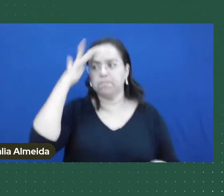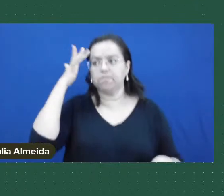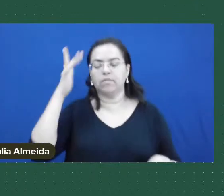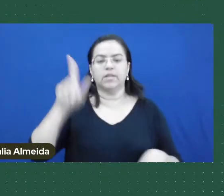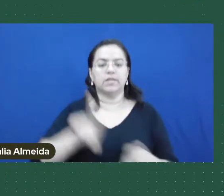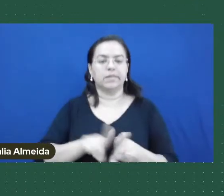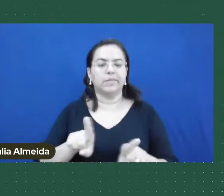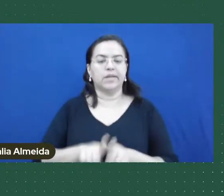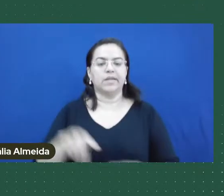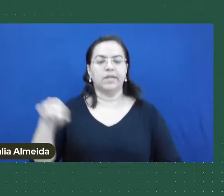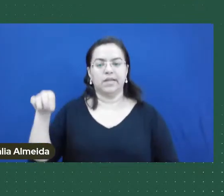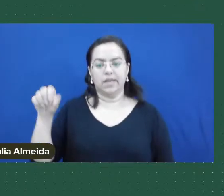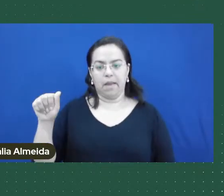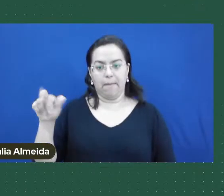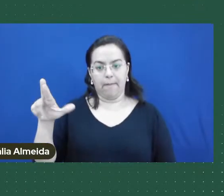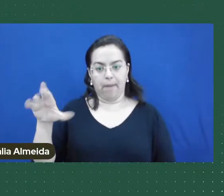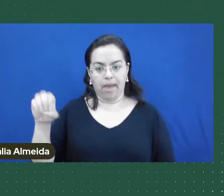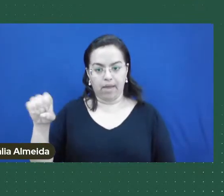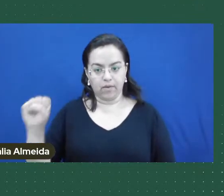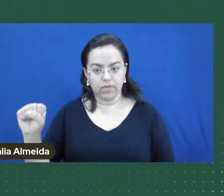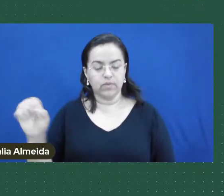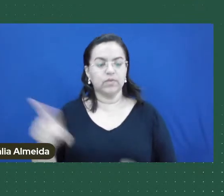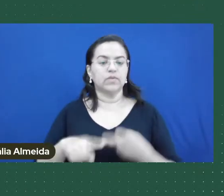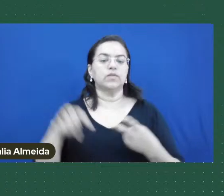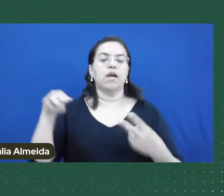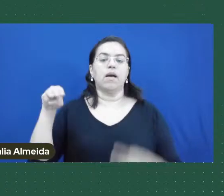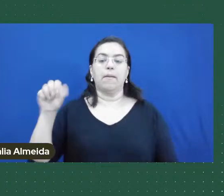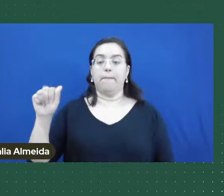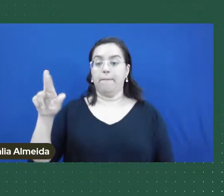a Marília, e todas as pessoas que não